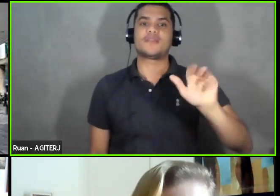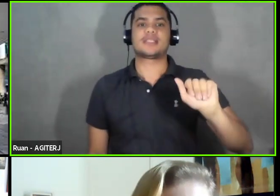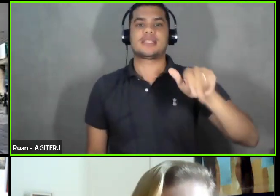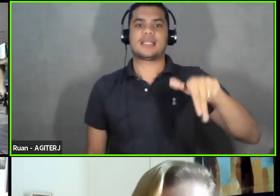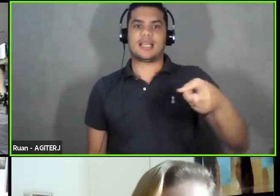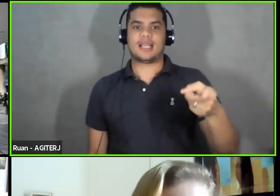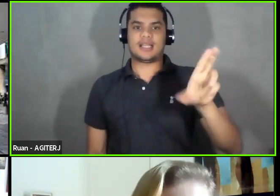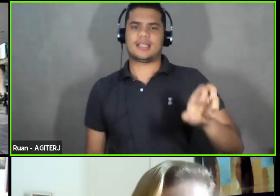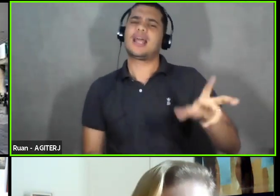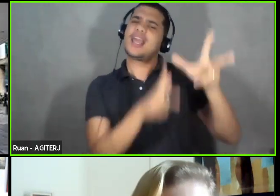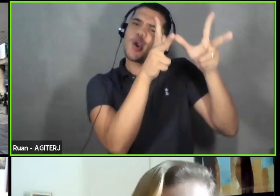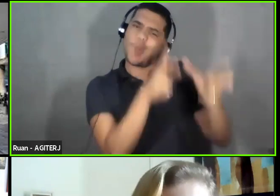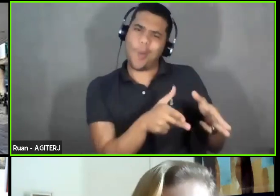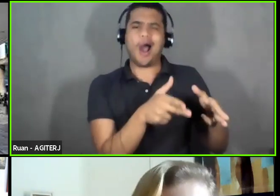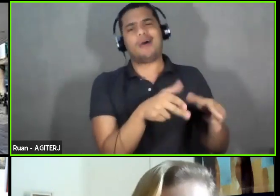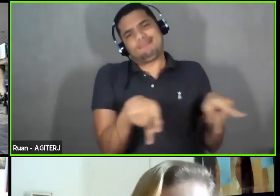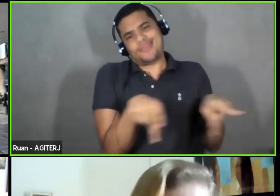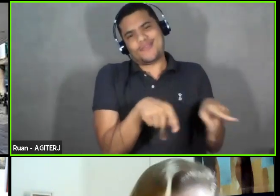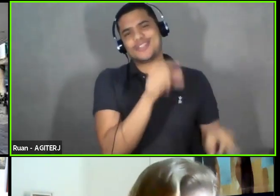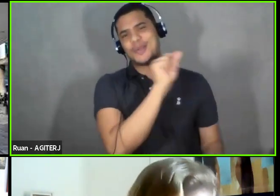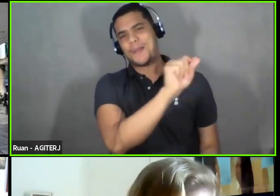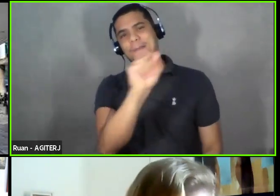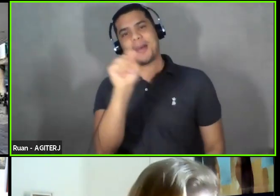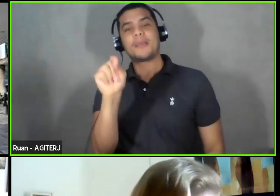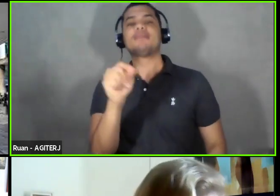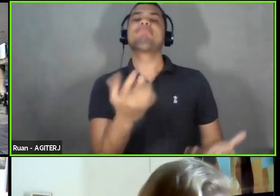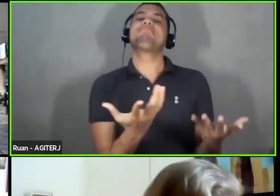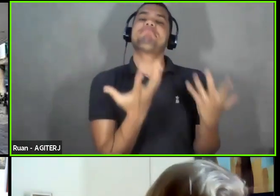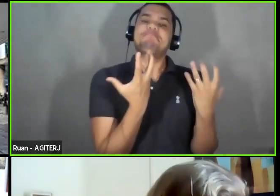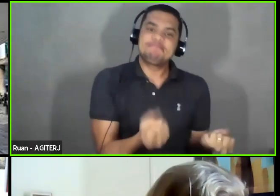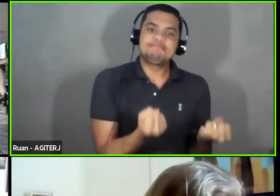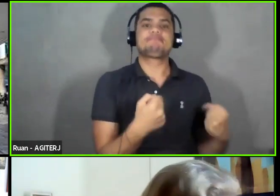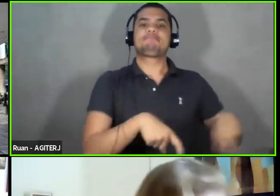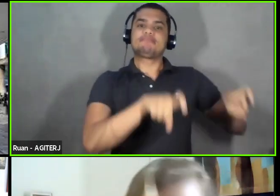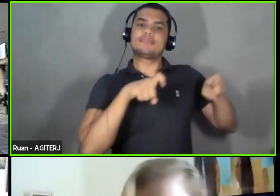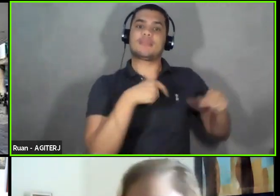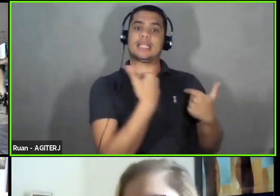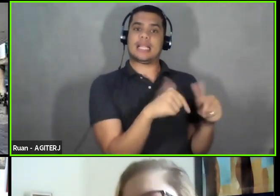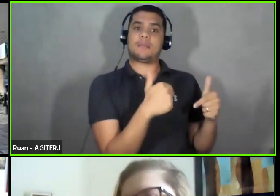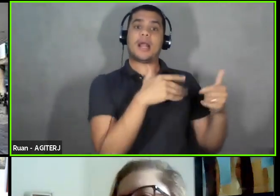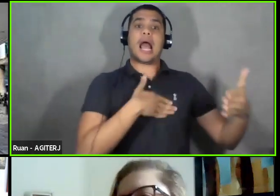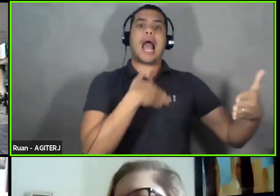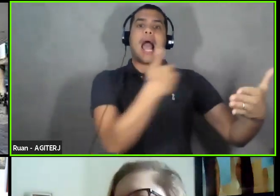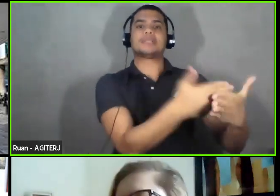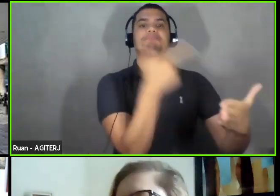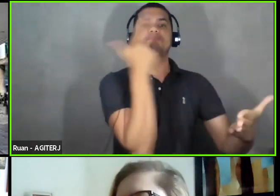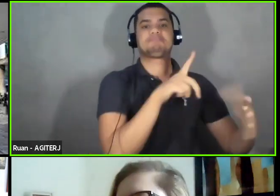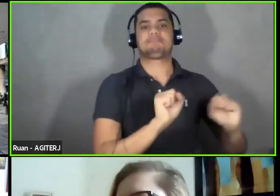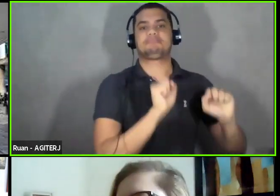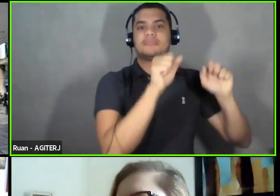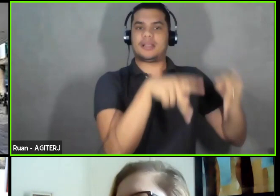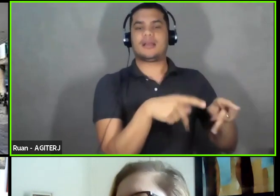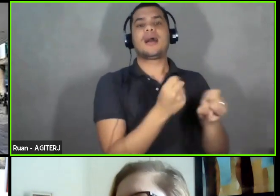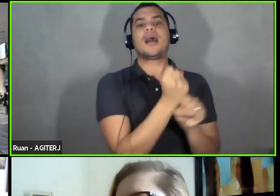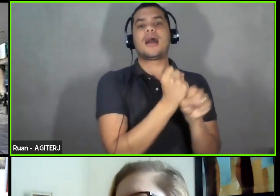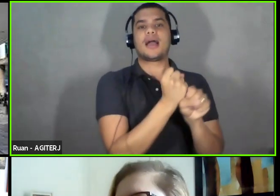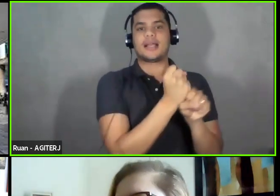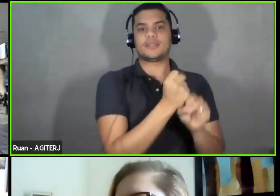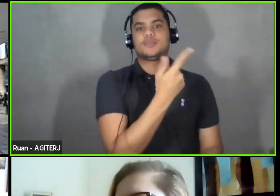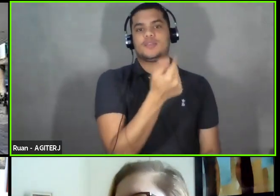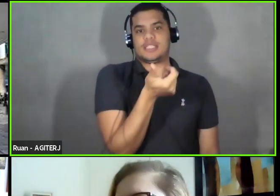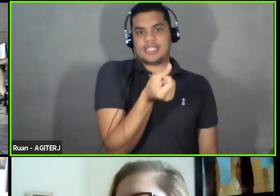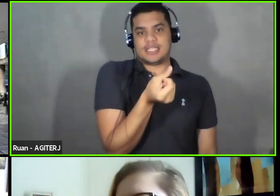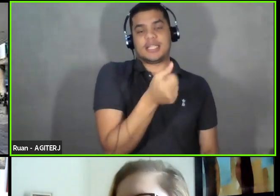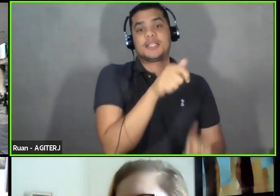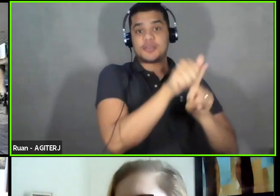nós, assumiu esse cargo e nele permaneceu até se aposentar em julho de 2016, formando várias